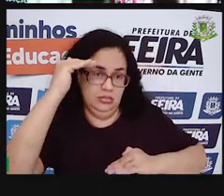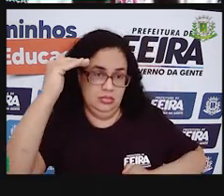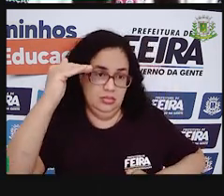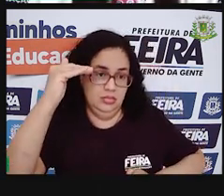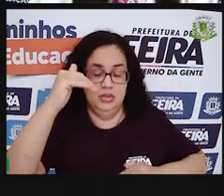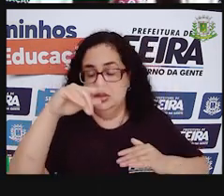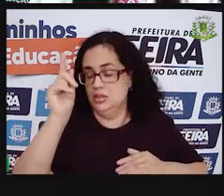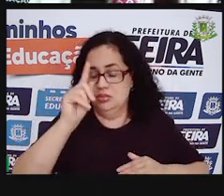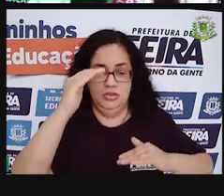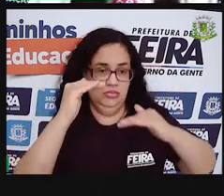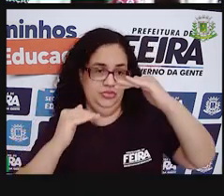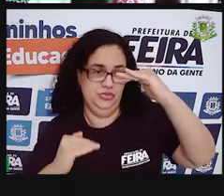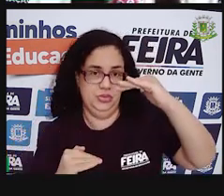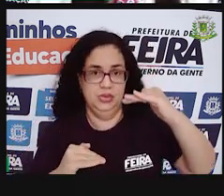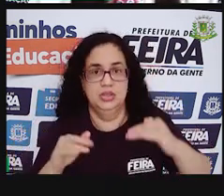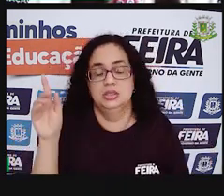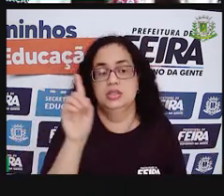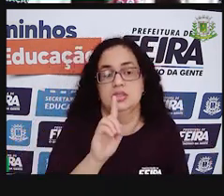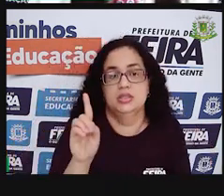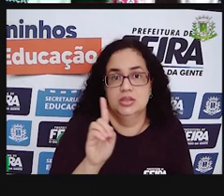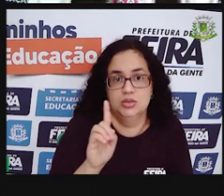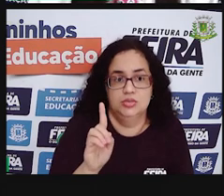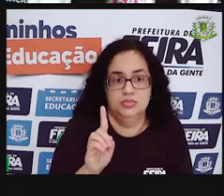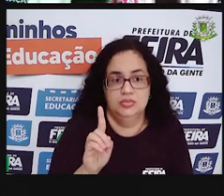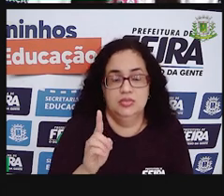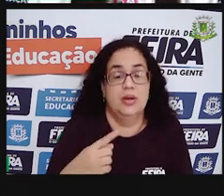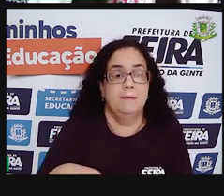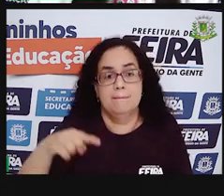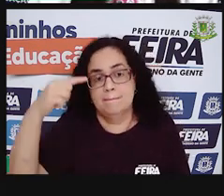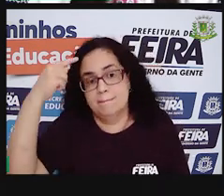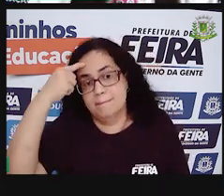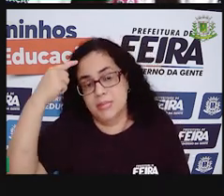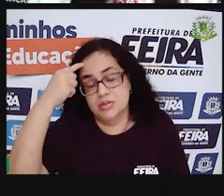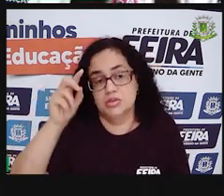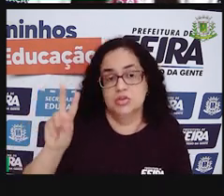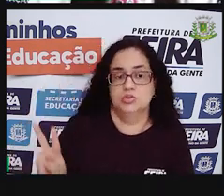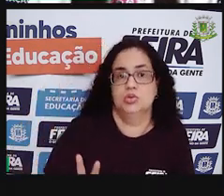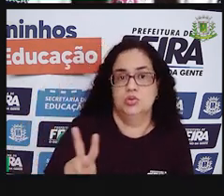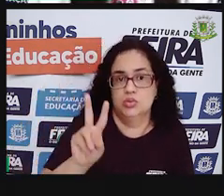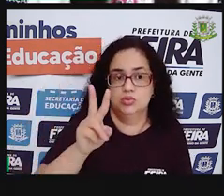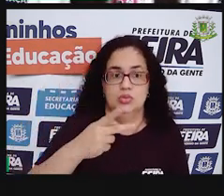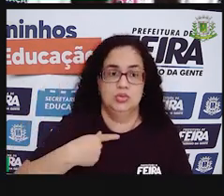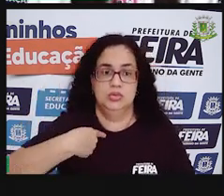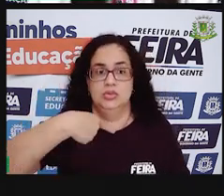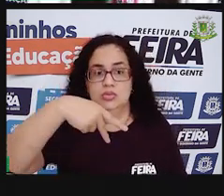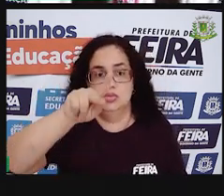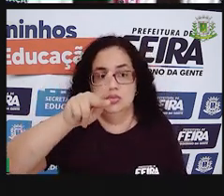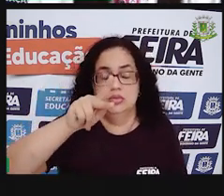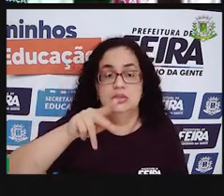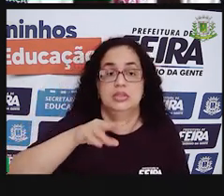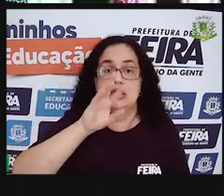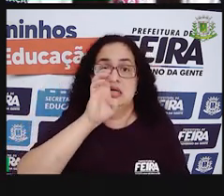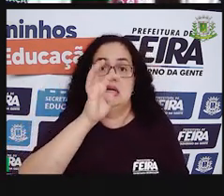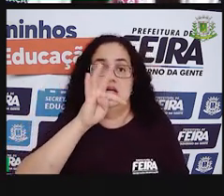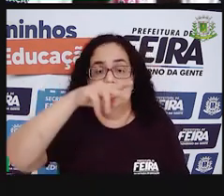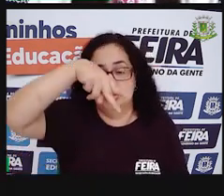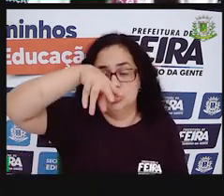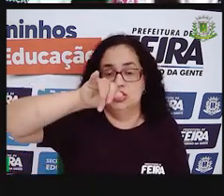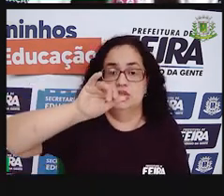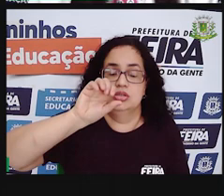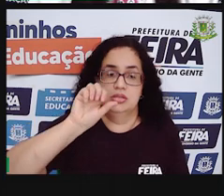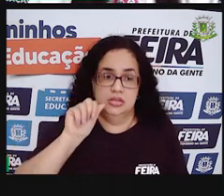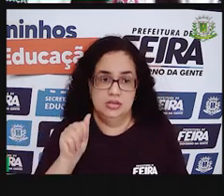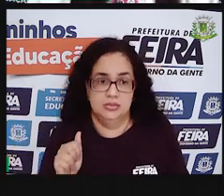nem também inferior à outra. Então, vamos pensar aí na valorização das nossas etnias, né, do